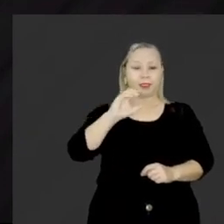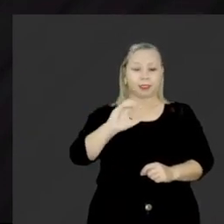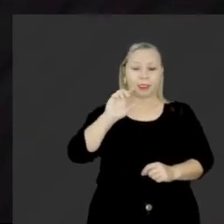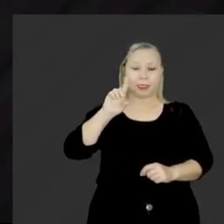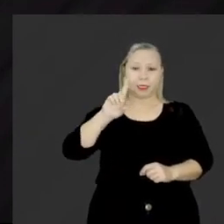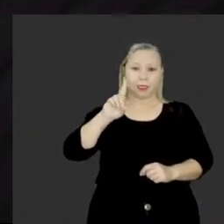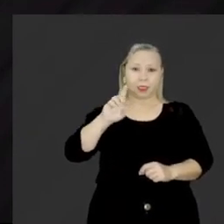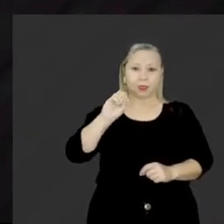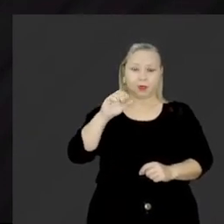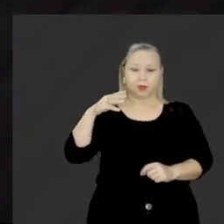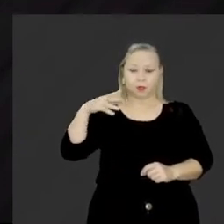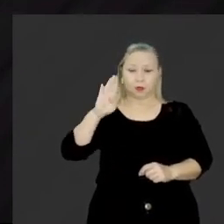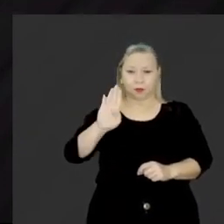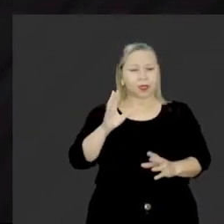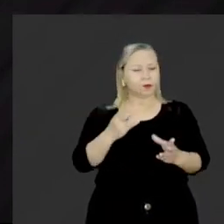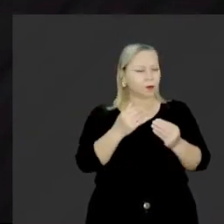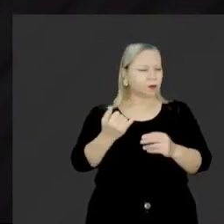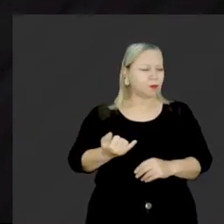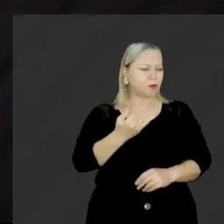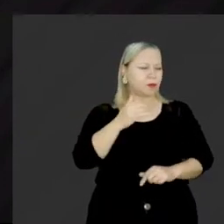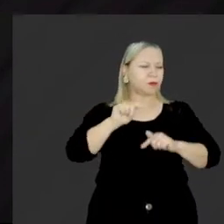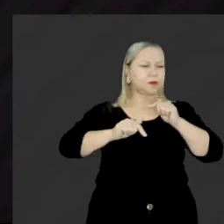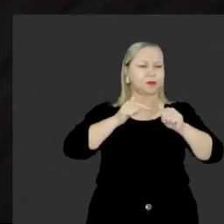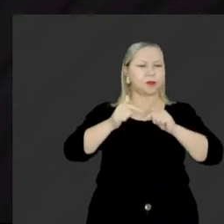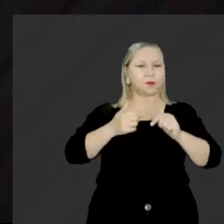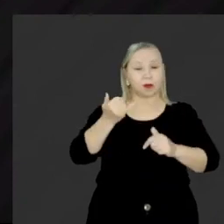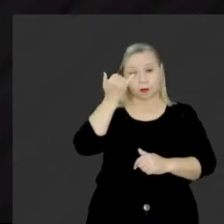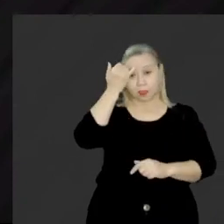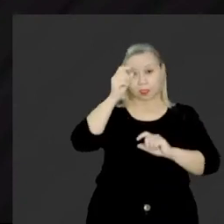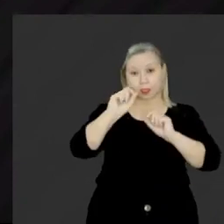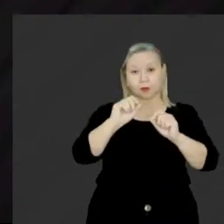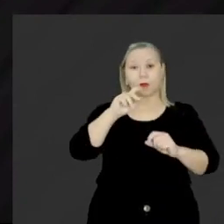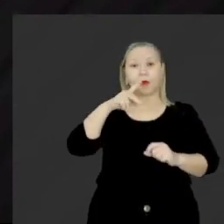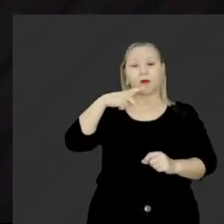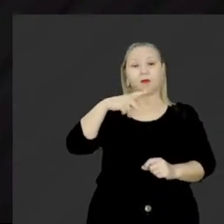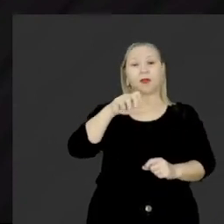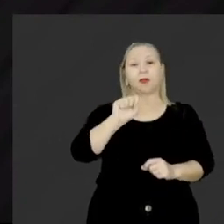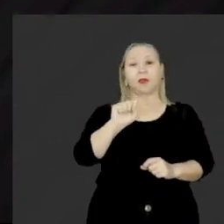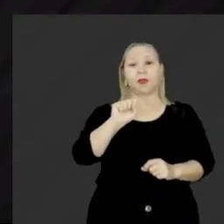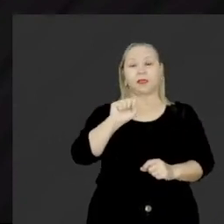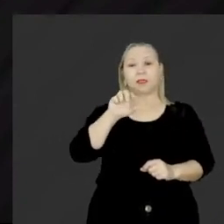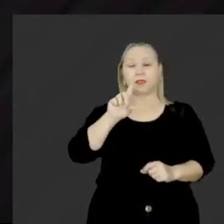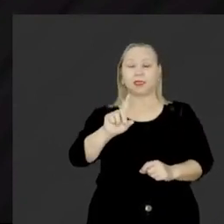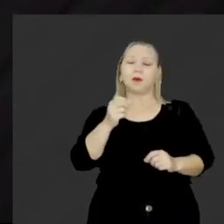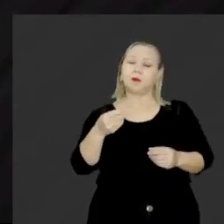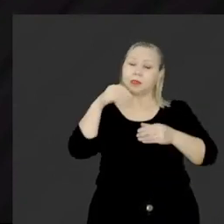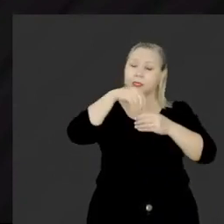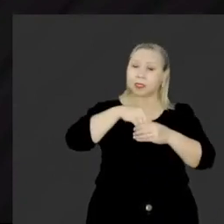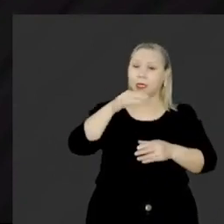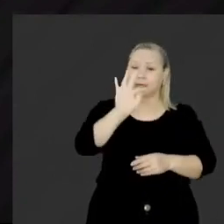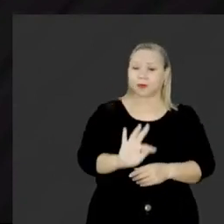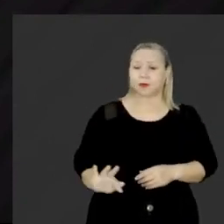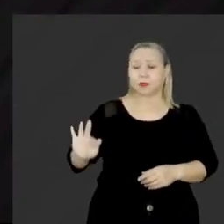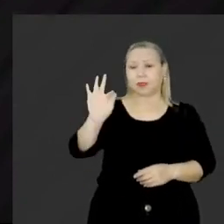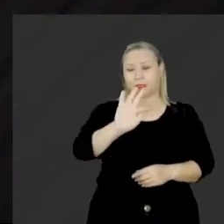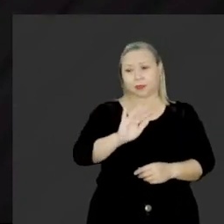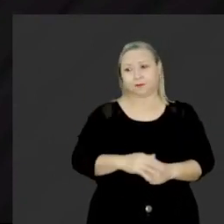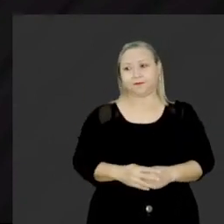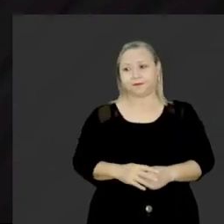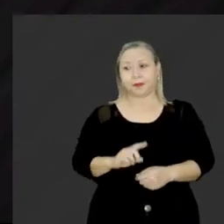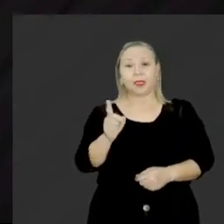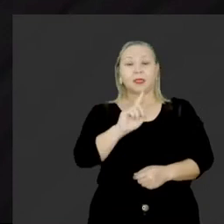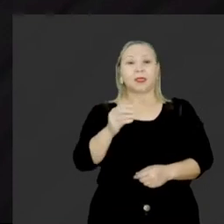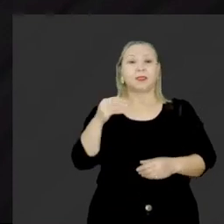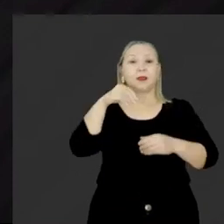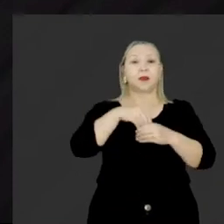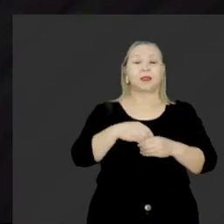metade do mês de abril. Nós vamos esperar as janelas dos partidos políticos, porque você sabe que tem muita gente que troca de partido agora nessa